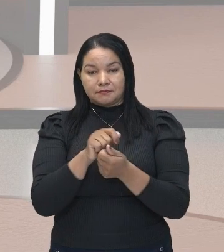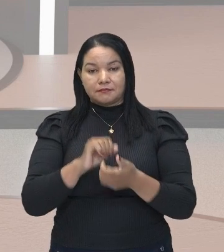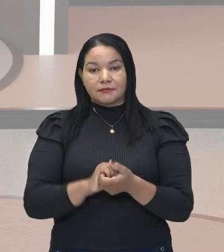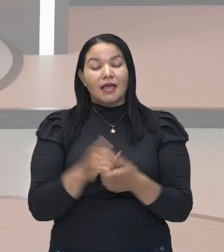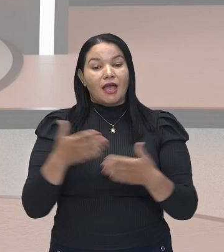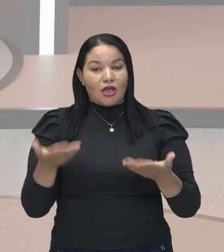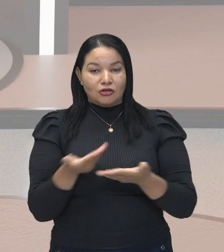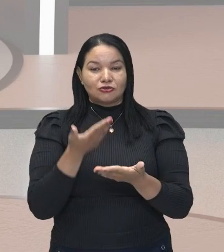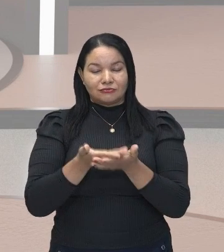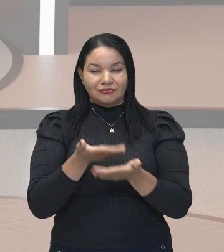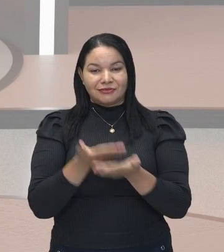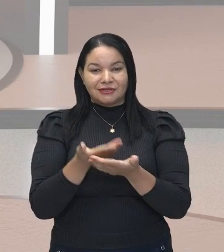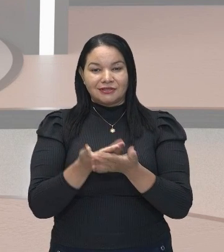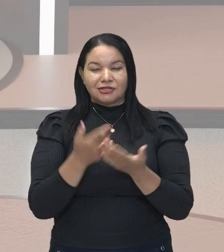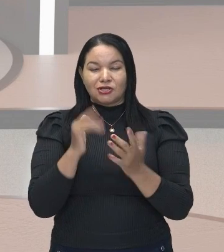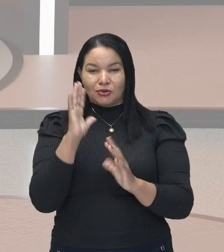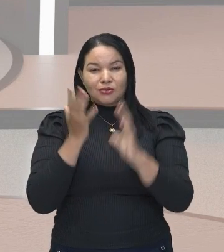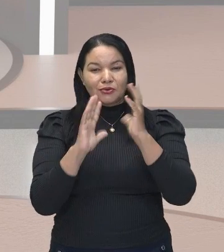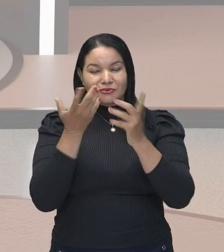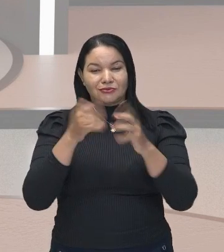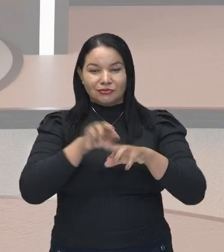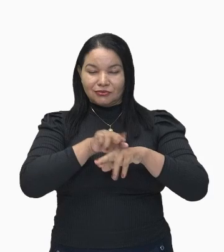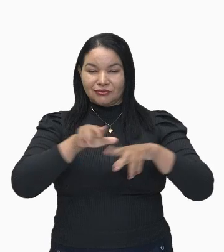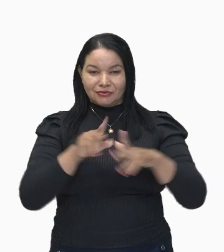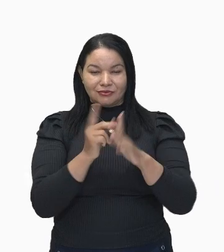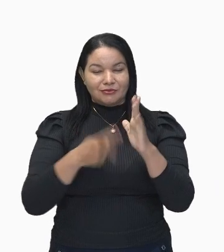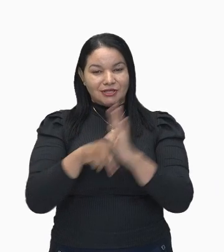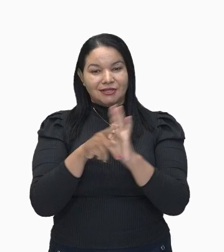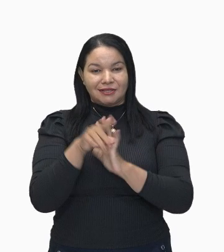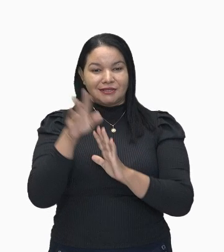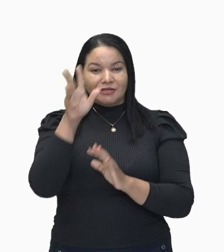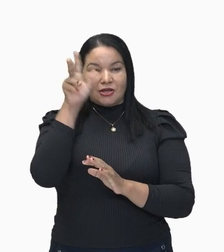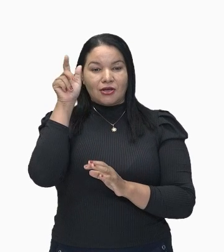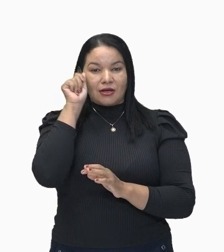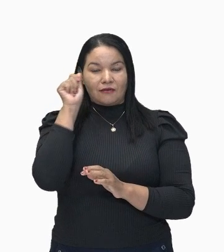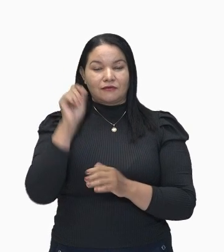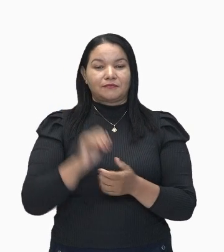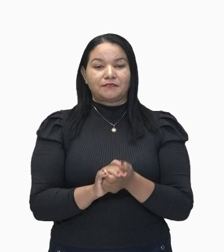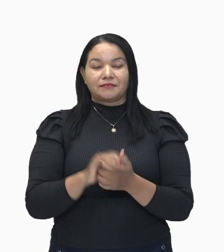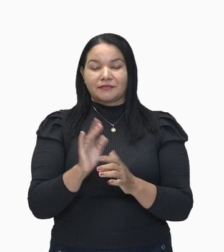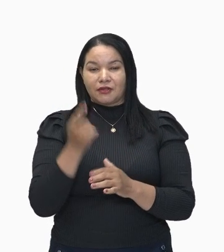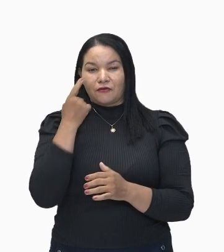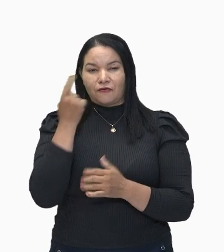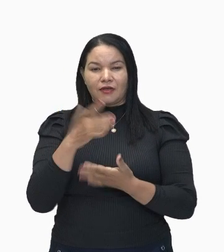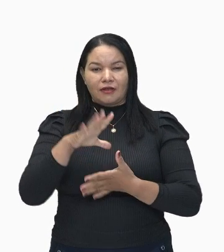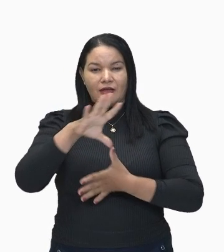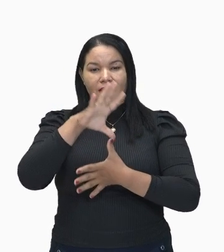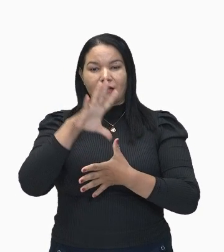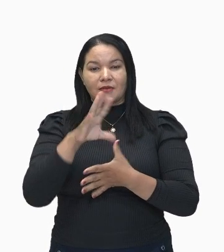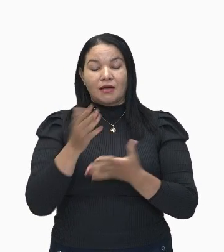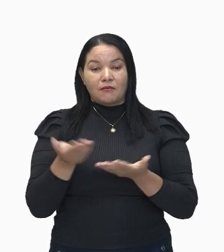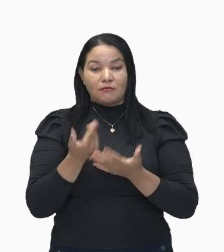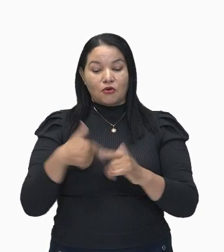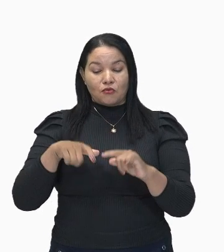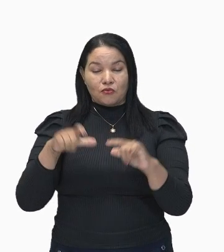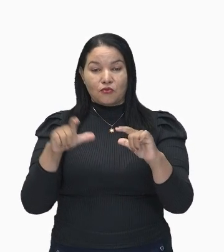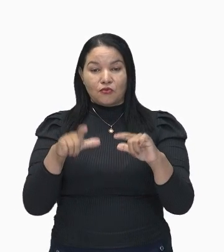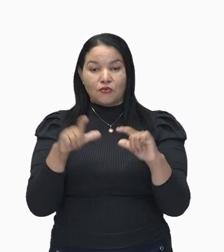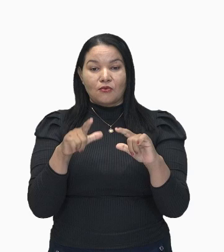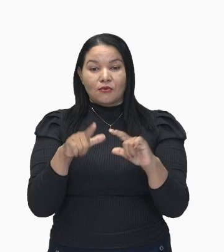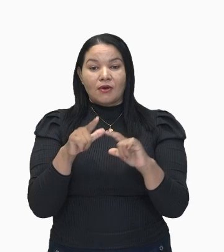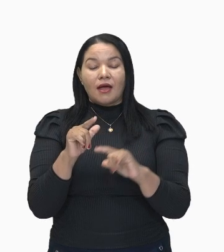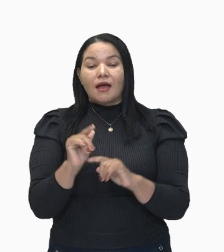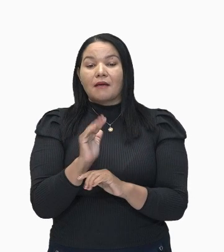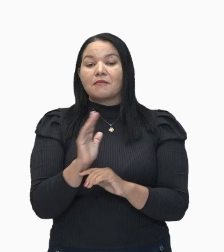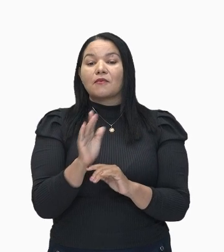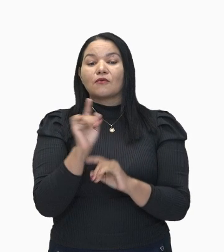sobre os diferentes tipos de clima no continente africano. Então, olha só, gente, no extenso território africano acaba predominando